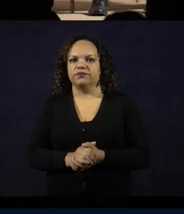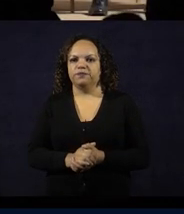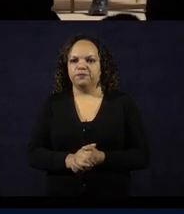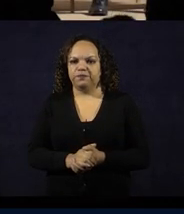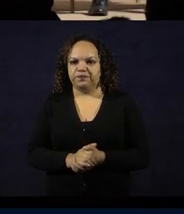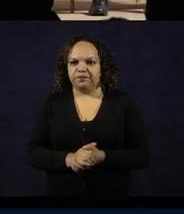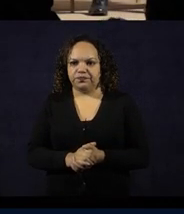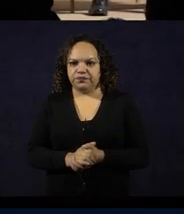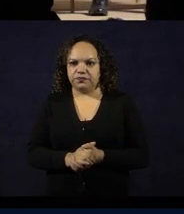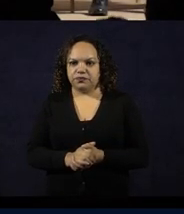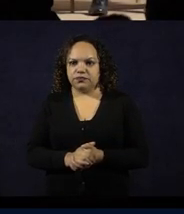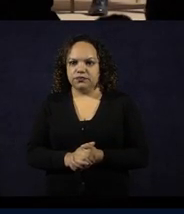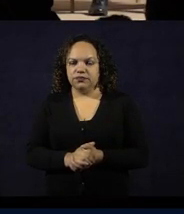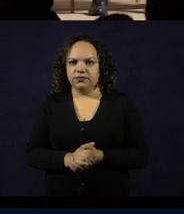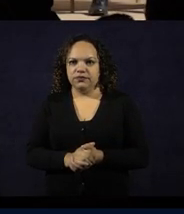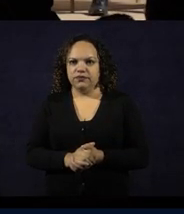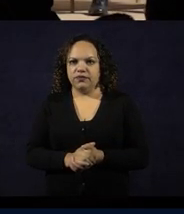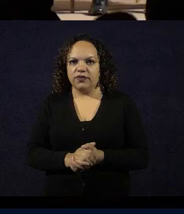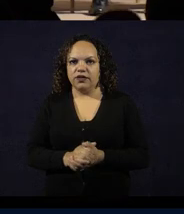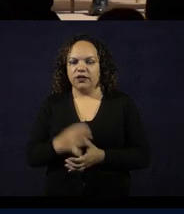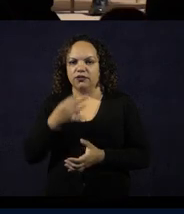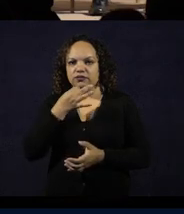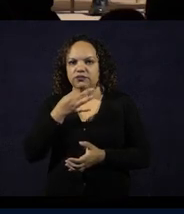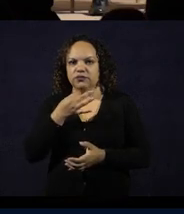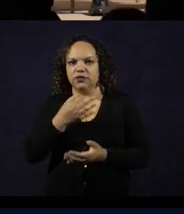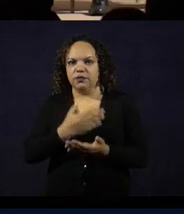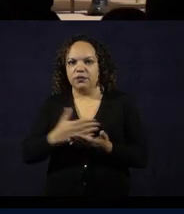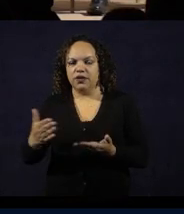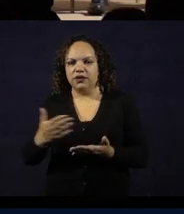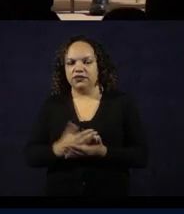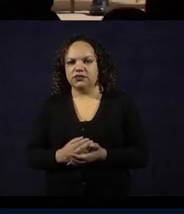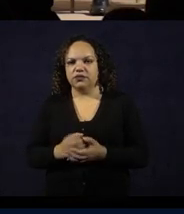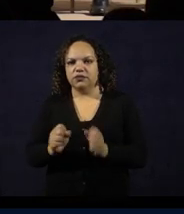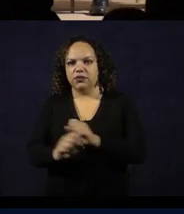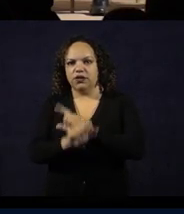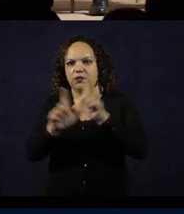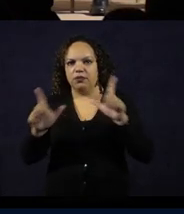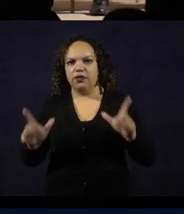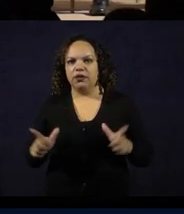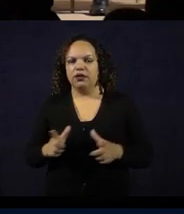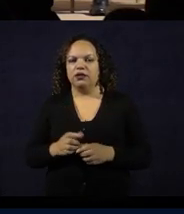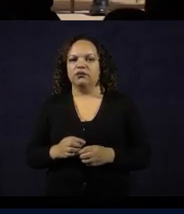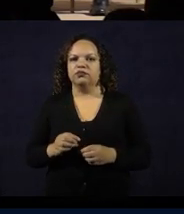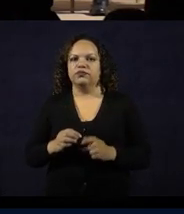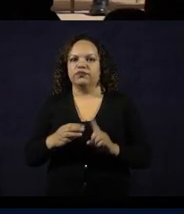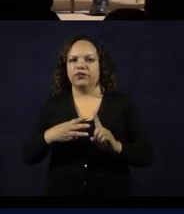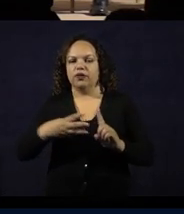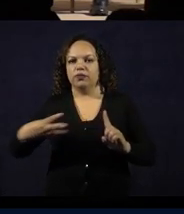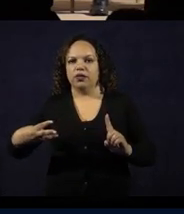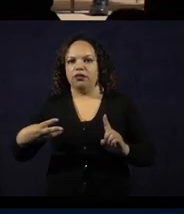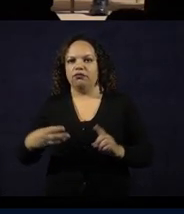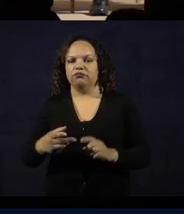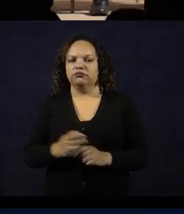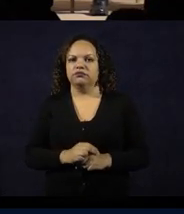e complementando um pouquinho é hoje pela manhã aqui a gente viu Ministro falando né